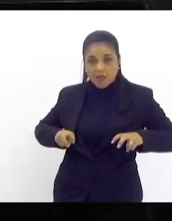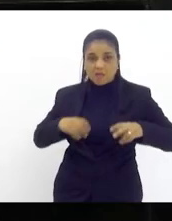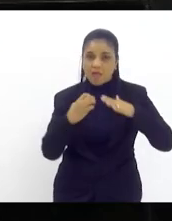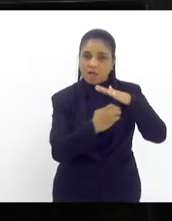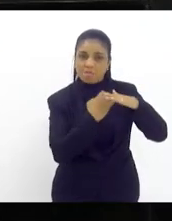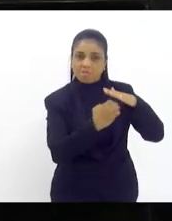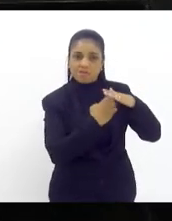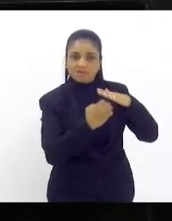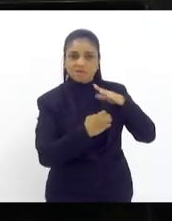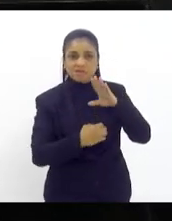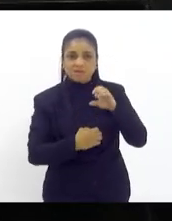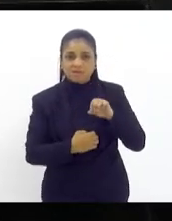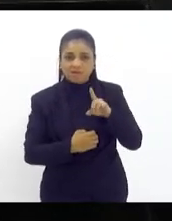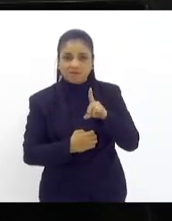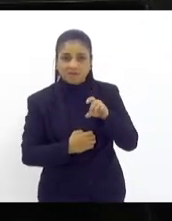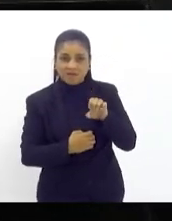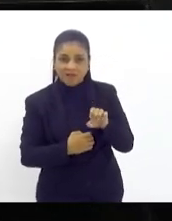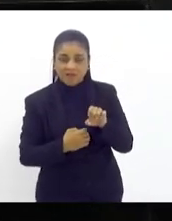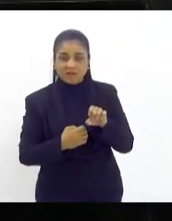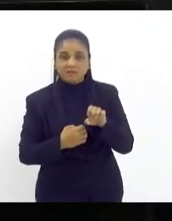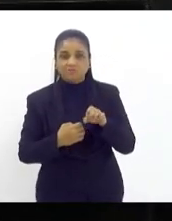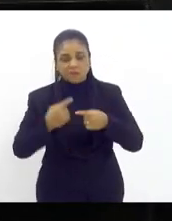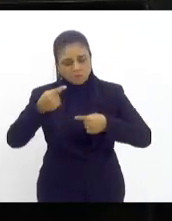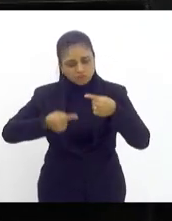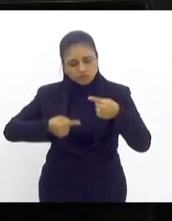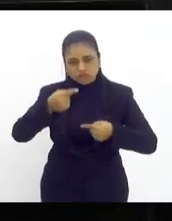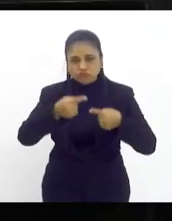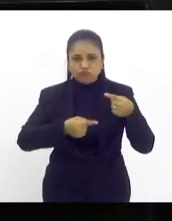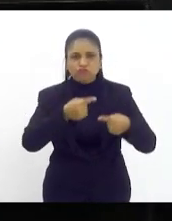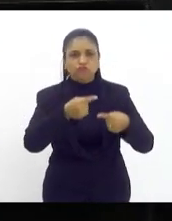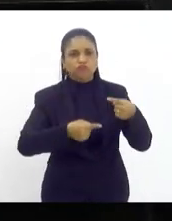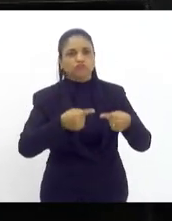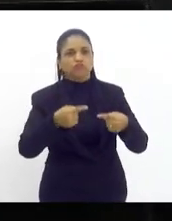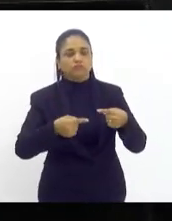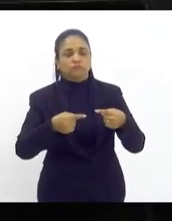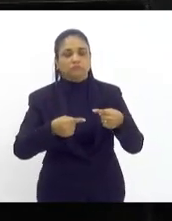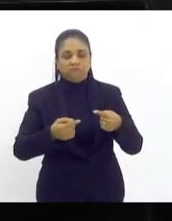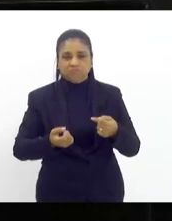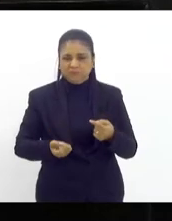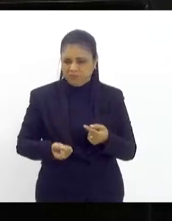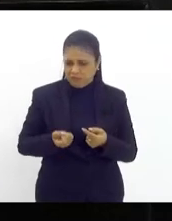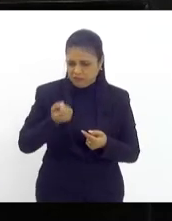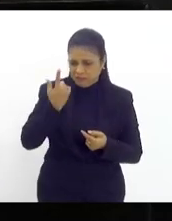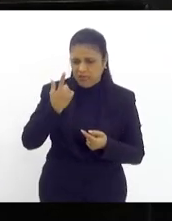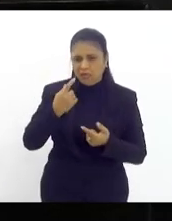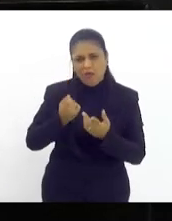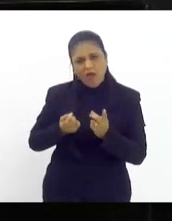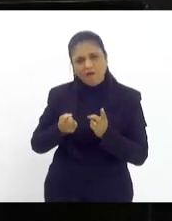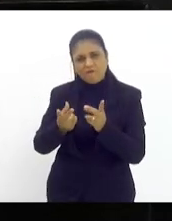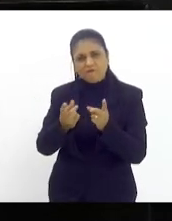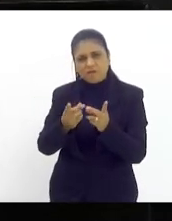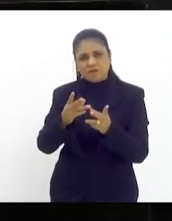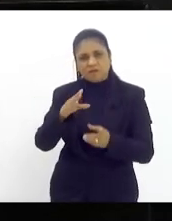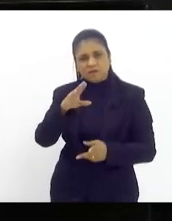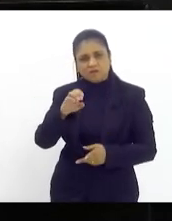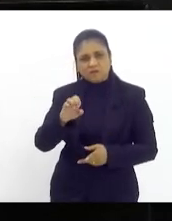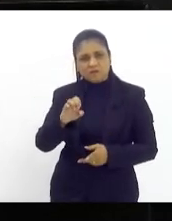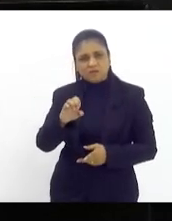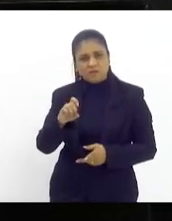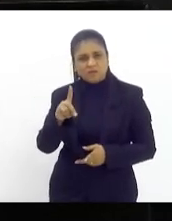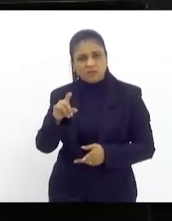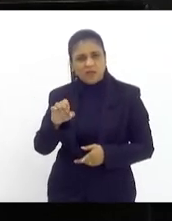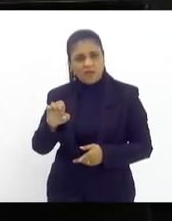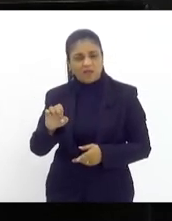gente desembolar esse negócio esquisito que virou a privatização da Cedae em Teresópolis